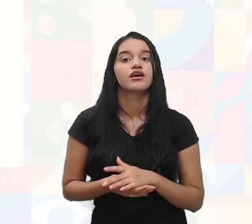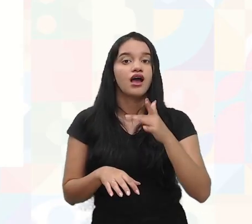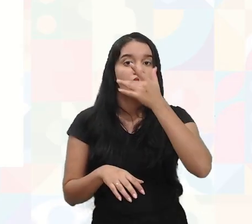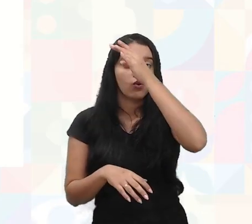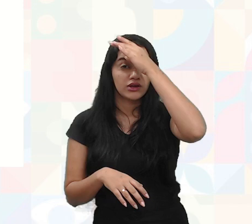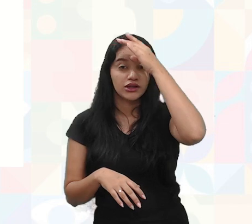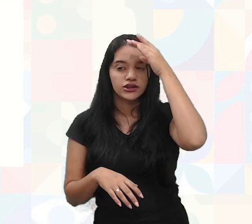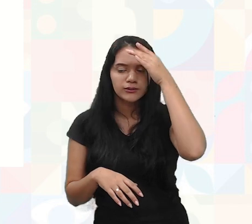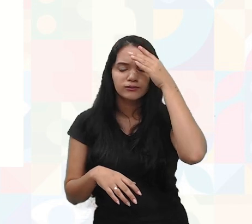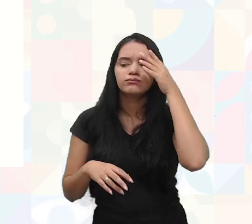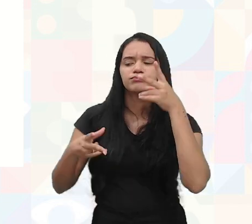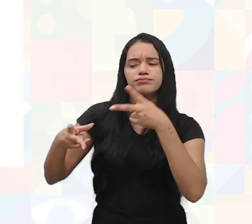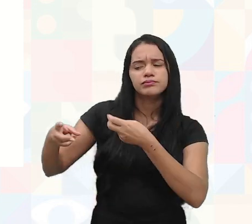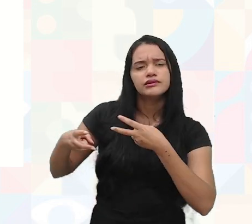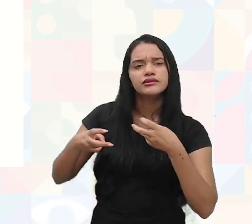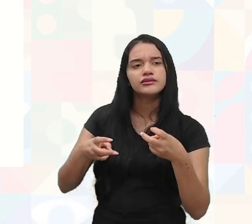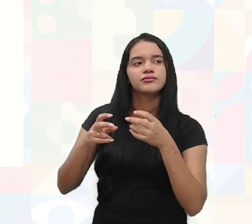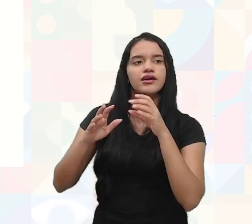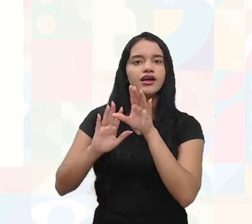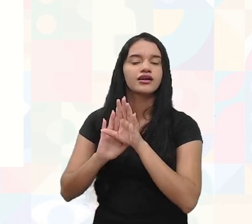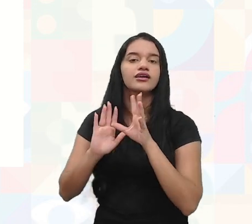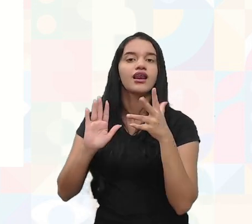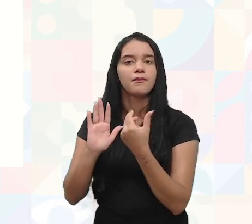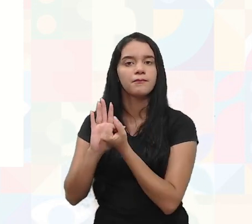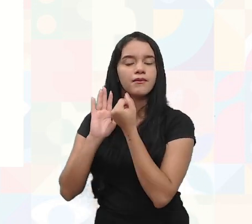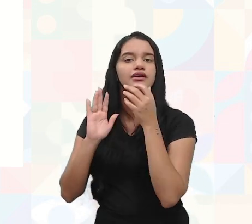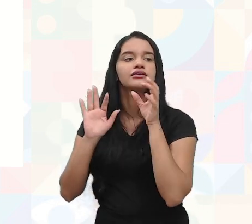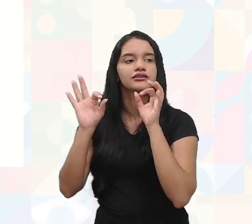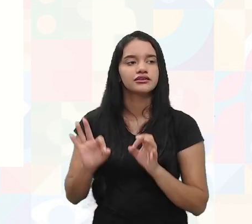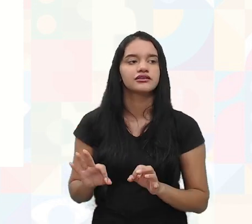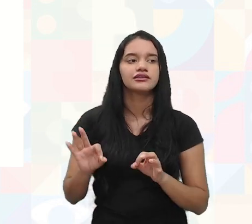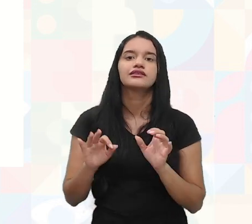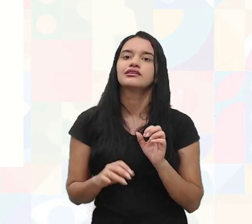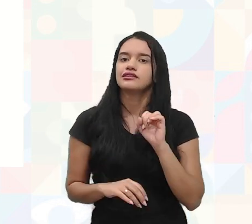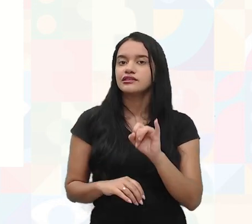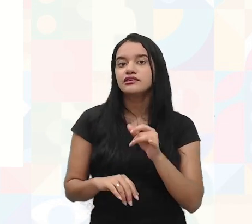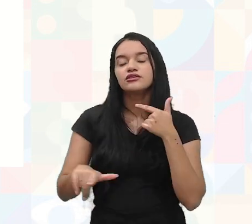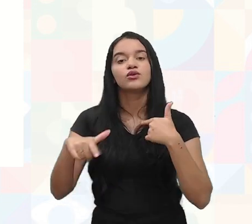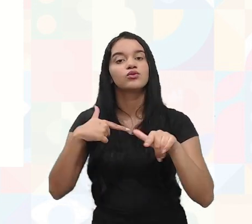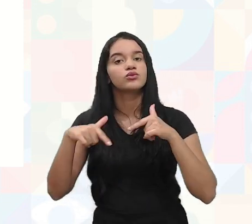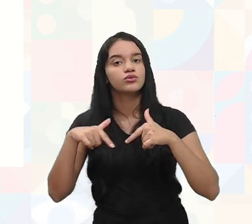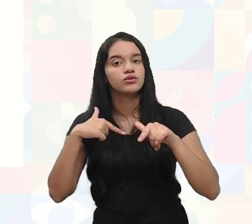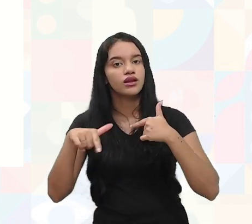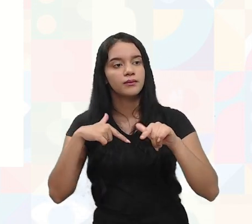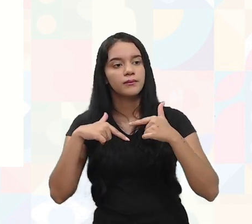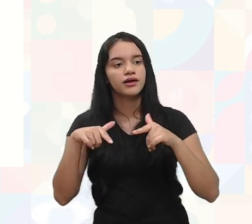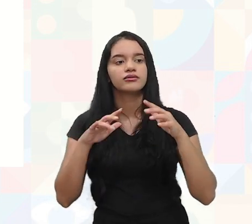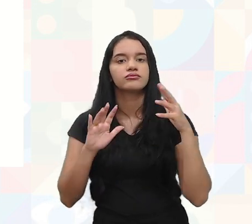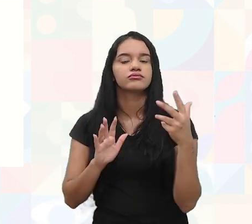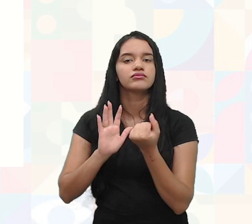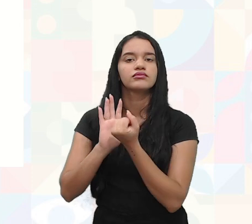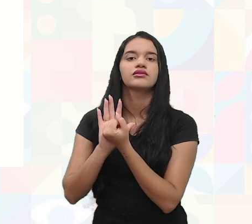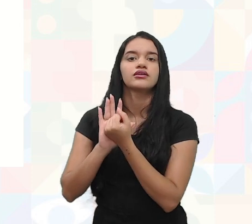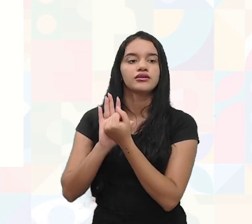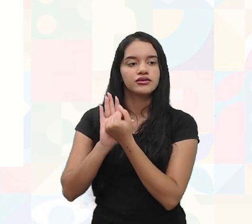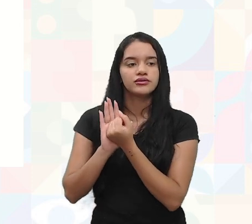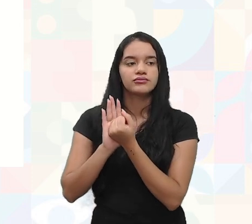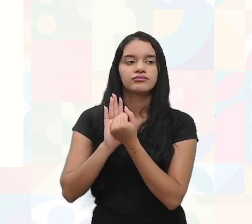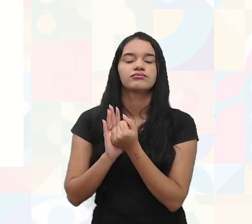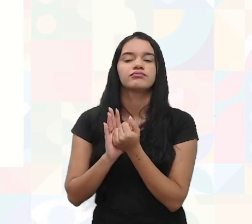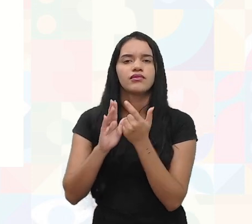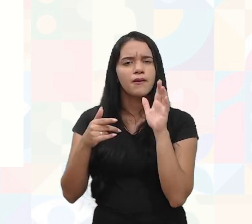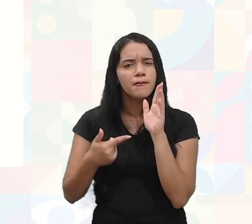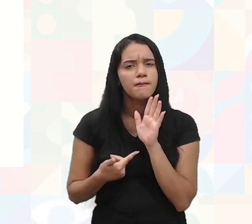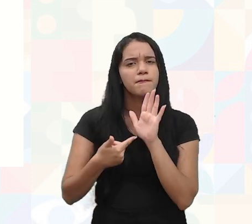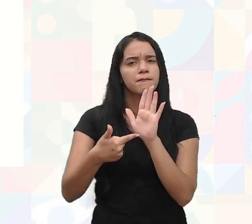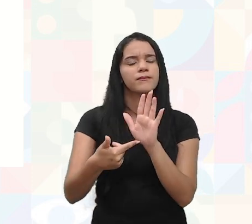consumidor se identifique com aquela marca, certo? Então, se no trabalho de branding, aquela marca deixa